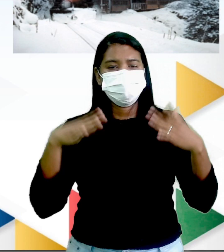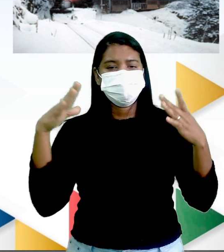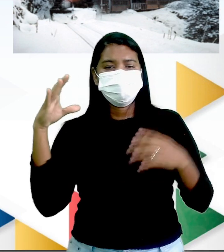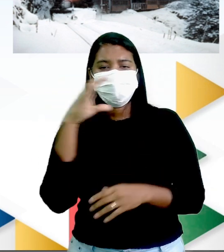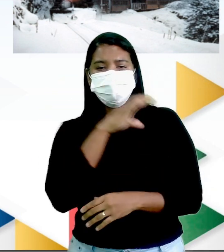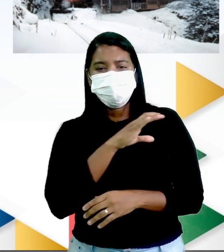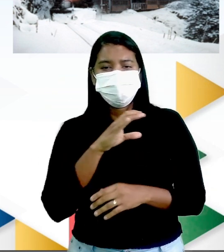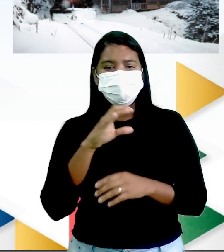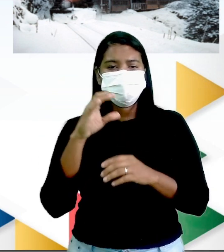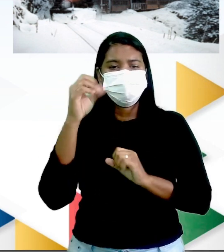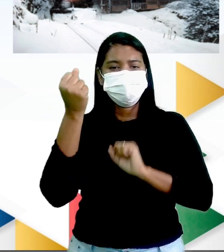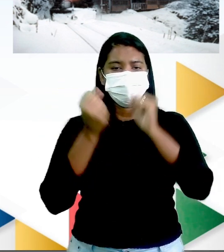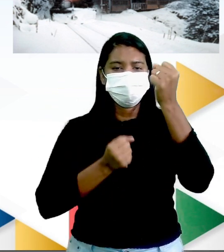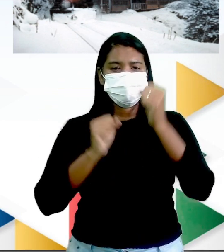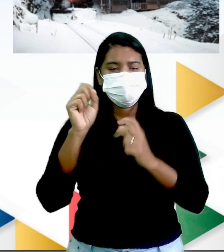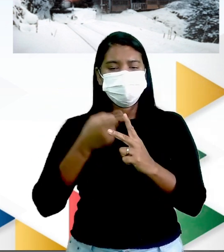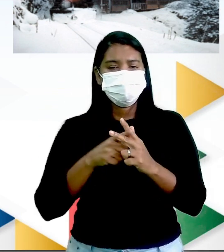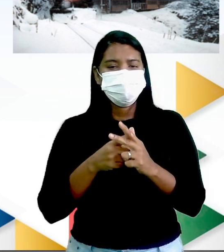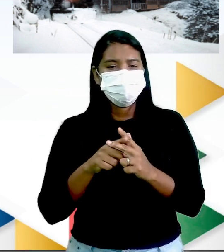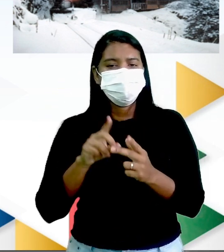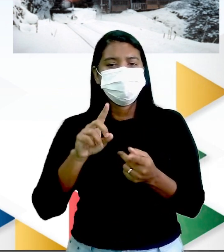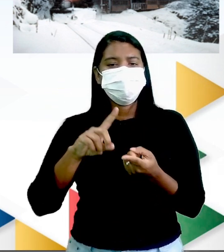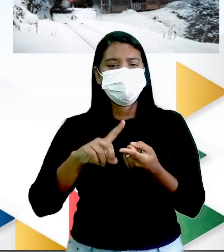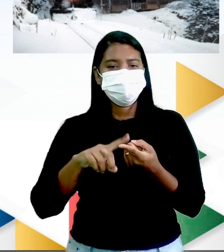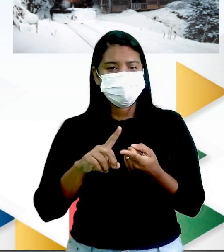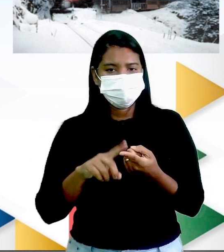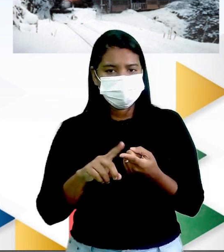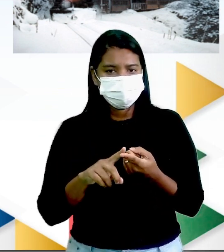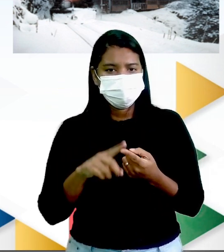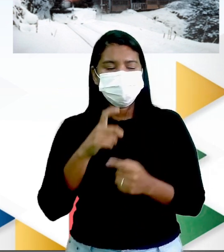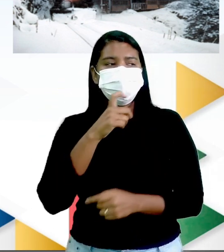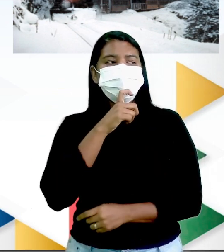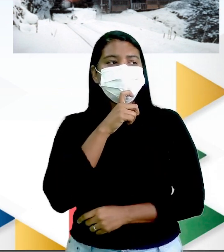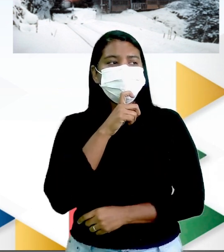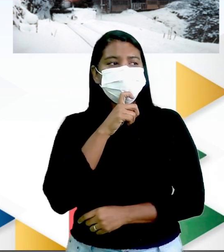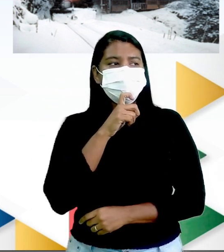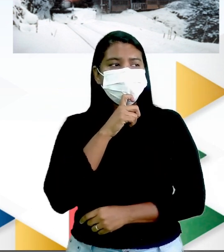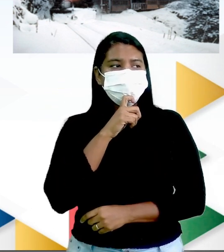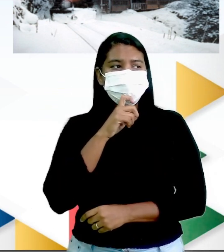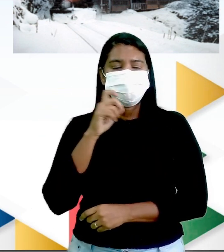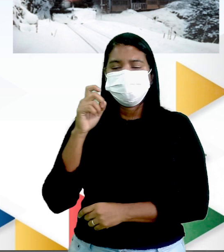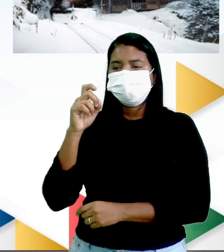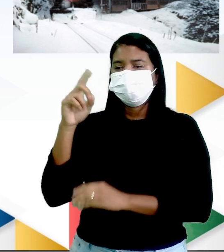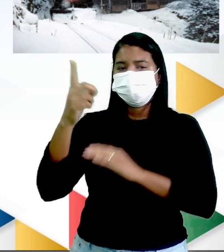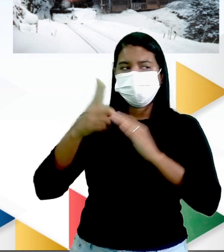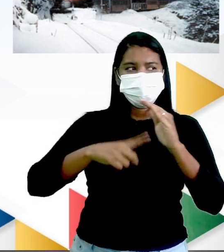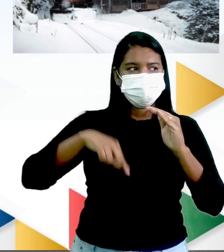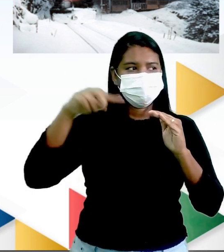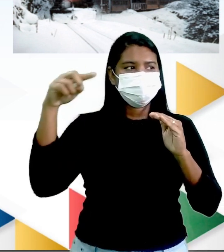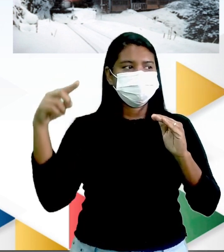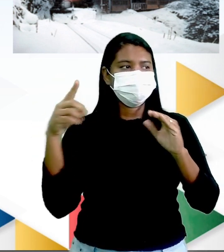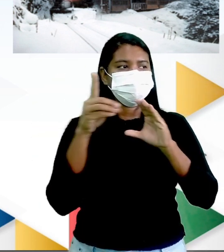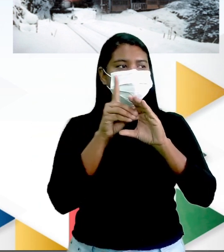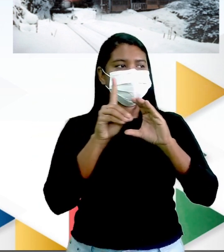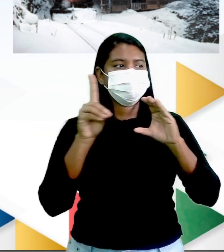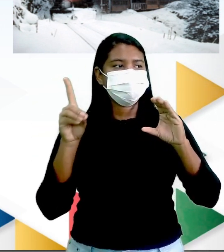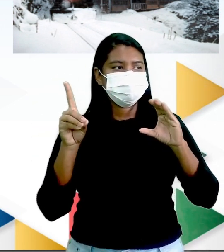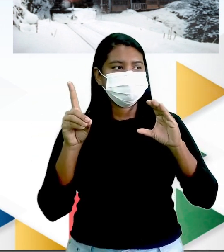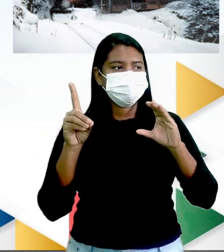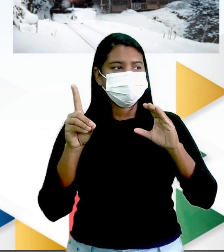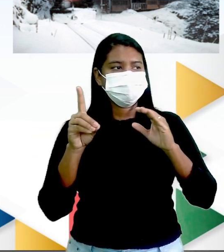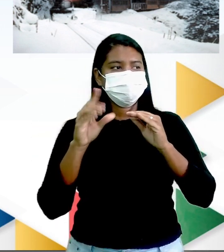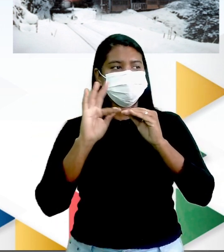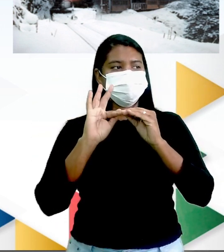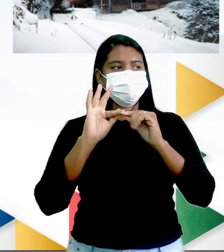máquina térmica e também uma fonte de resfriamento. Isso tudo na termodinâmica, na própria física,